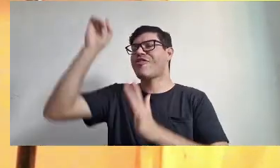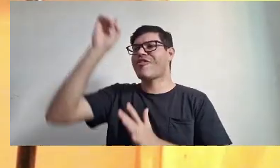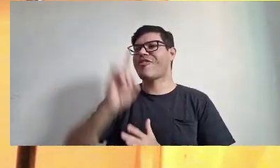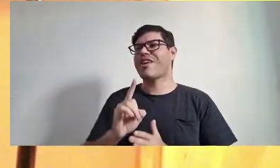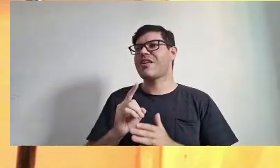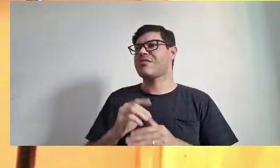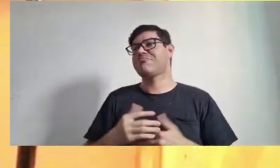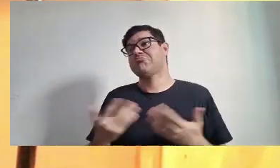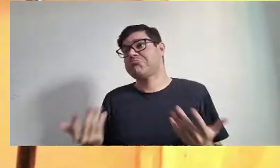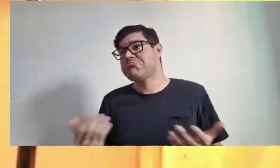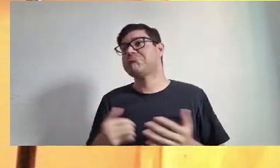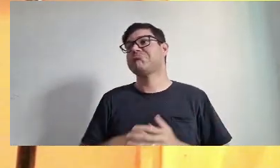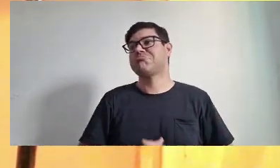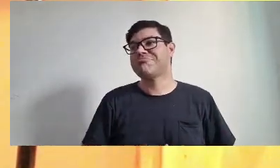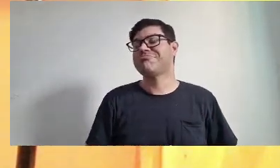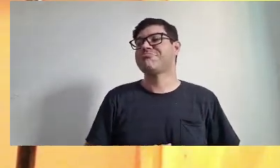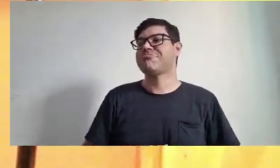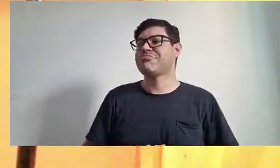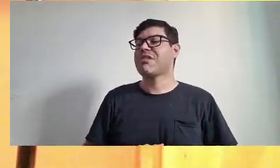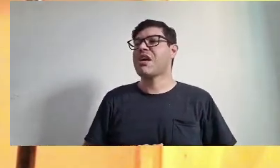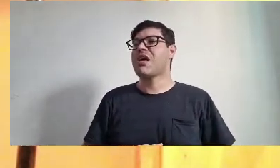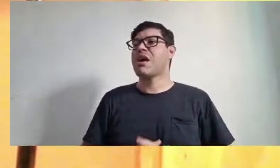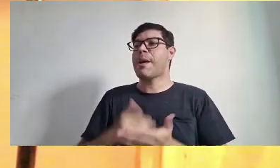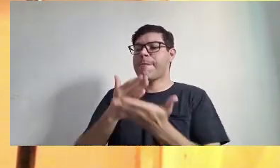Mais da metade acredita que Jesus não veio.